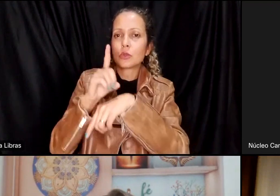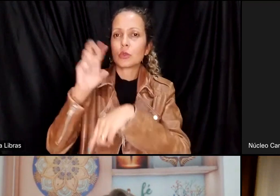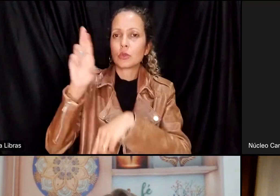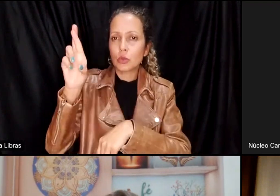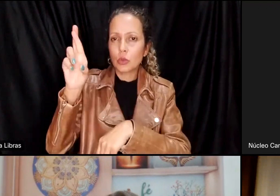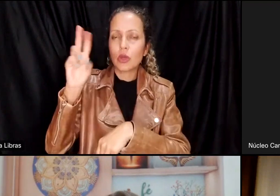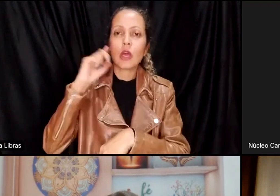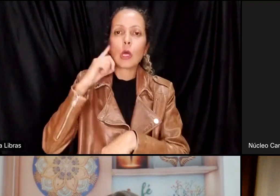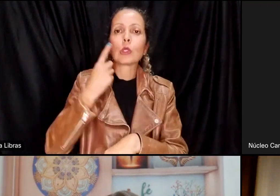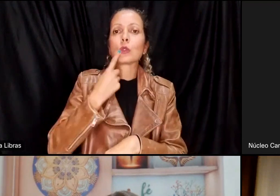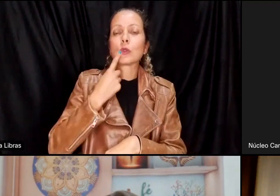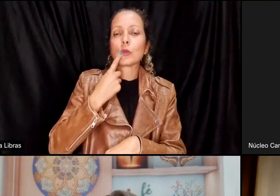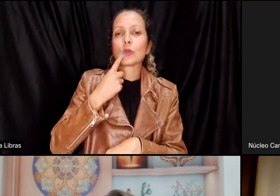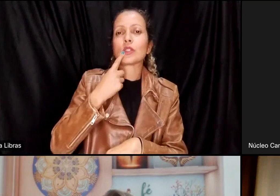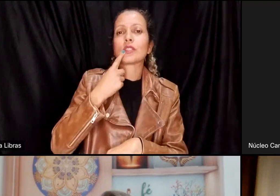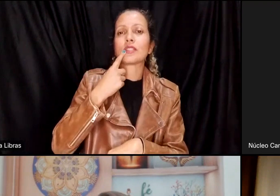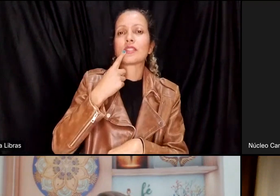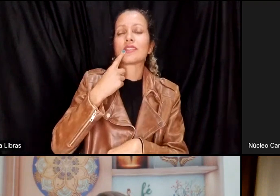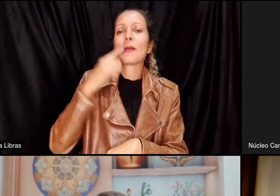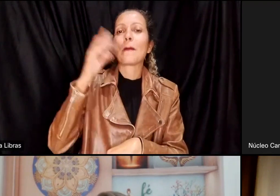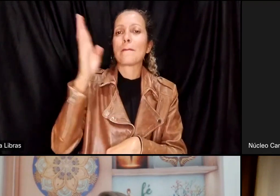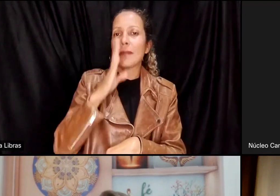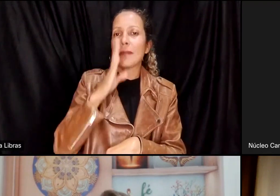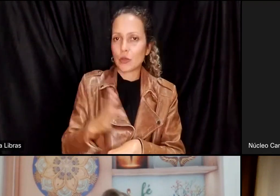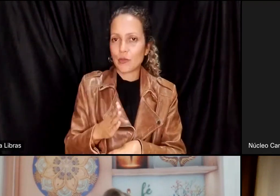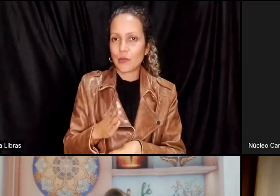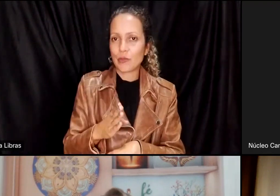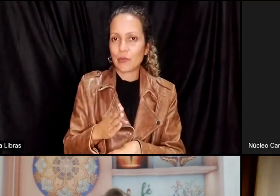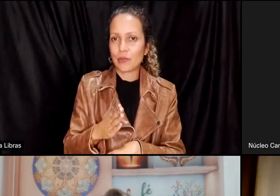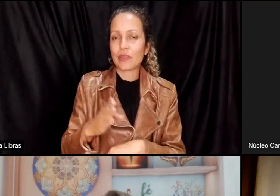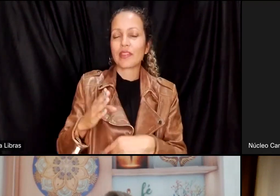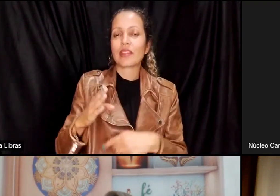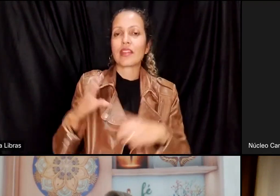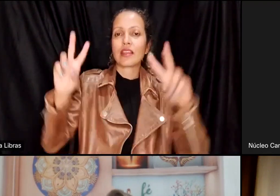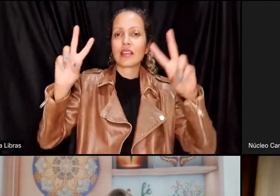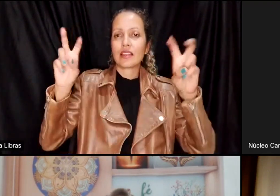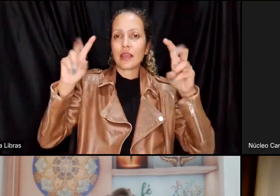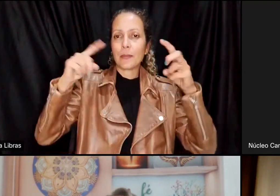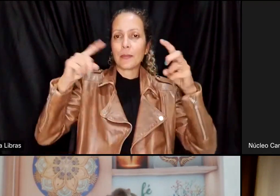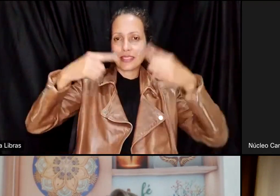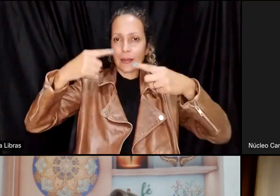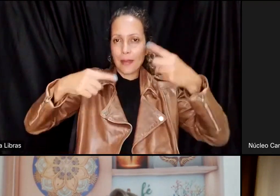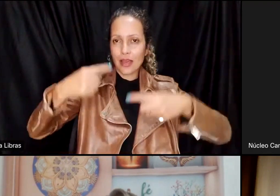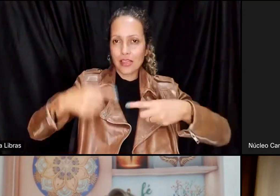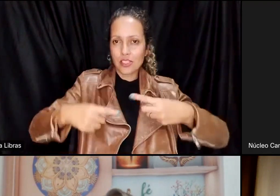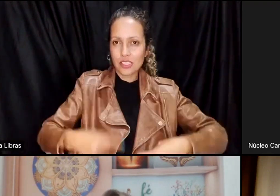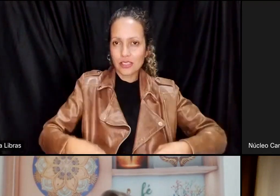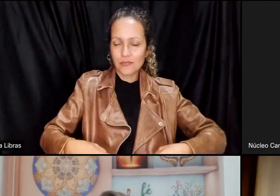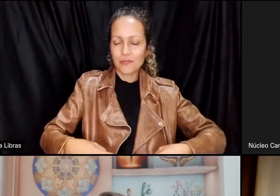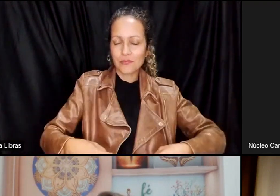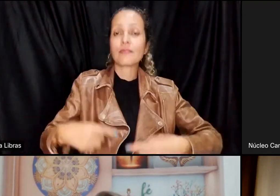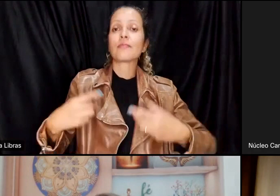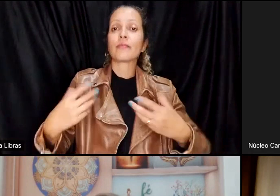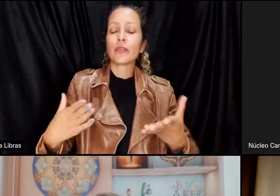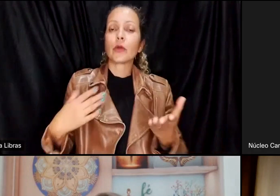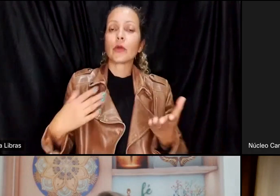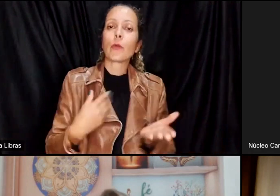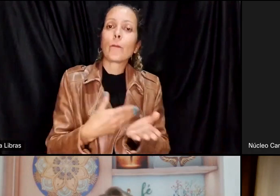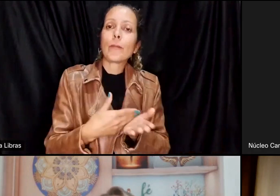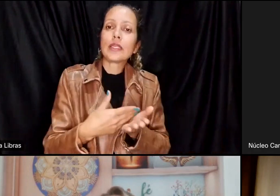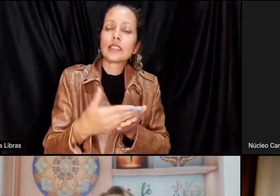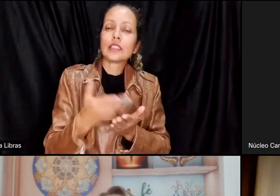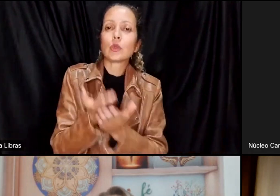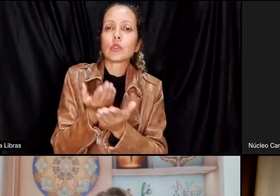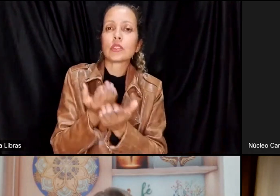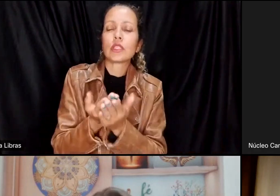Temas em debate. Temas Então, que eu fiz? Eu fui estudar o que as pessoas surdas,